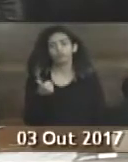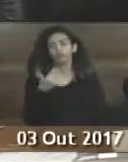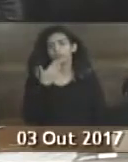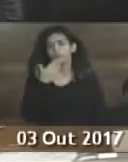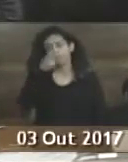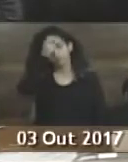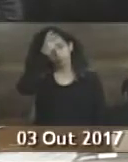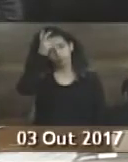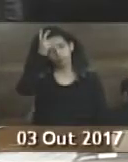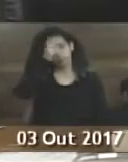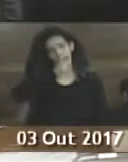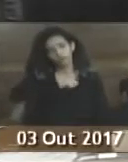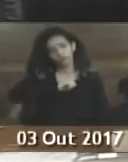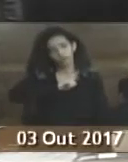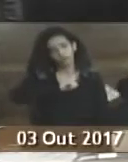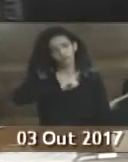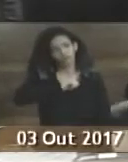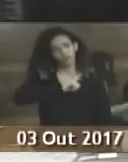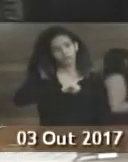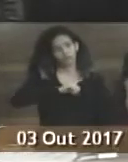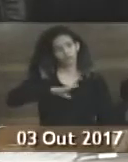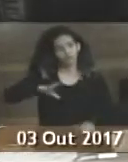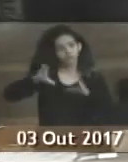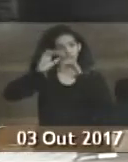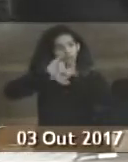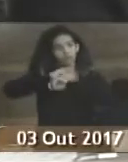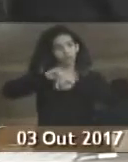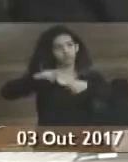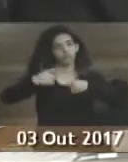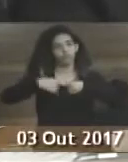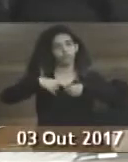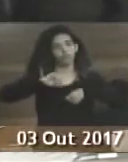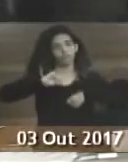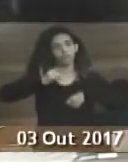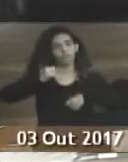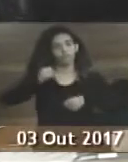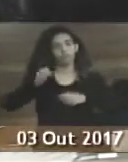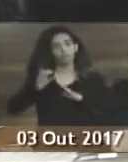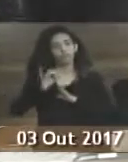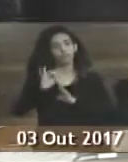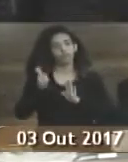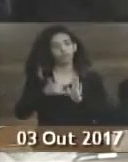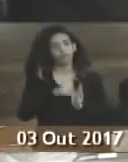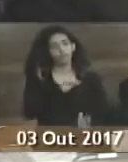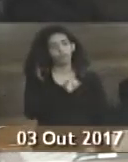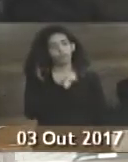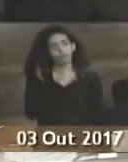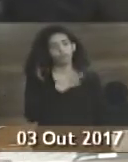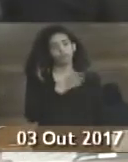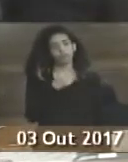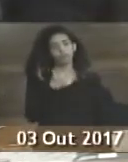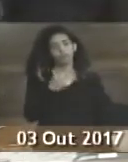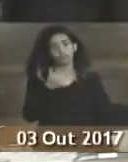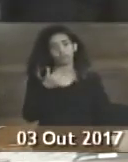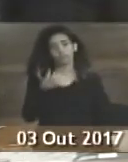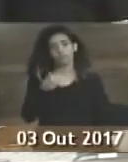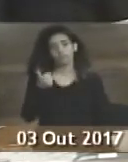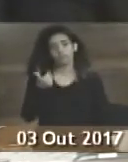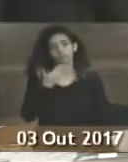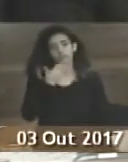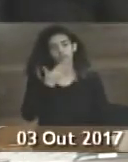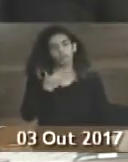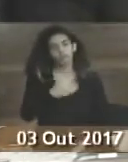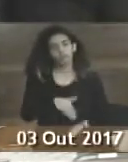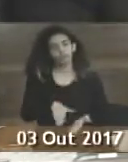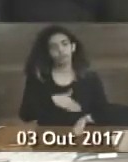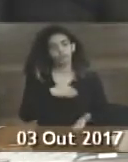prefeito a colocação de placa de sinalização na rua São Francisco, no bairro de Apuíba. Indicação número 4263/17, indicando ao prefeito interceda junto à